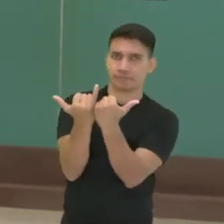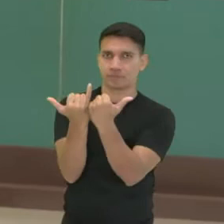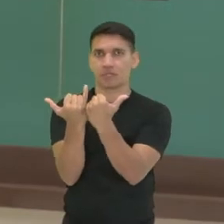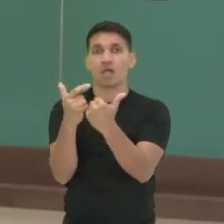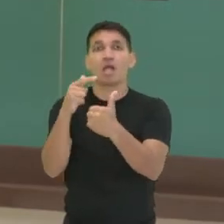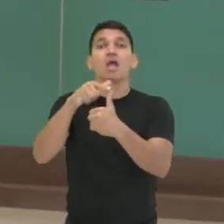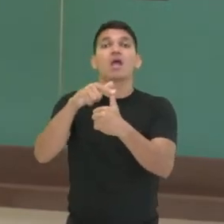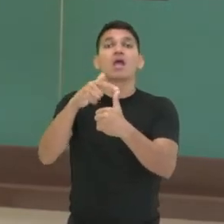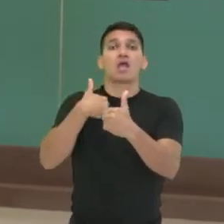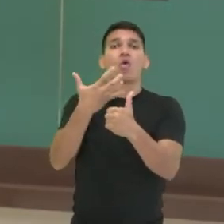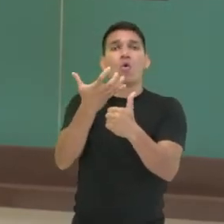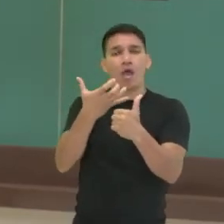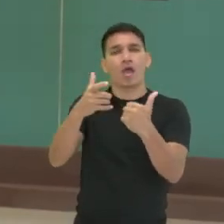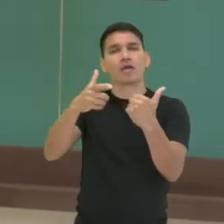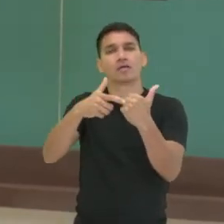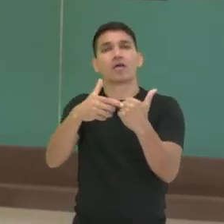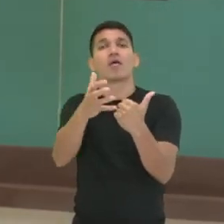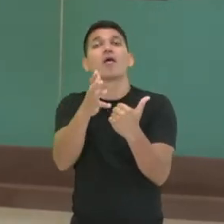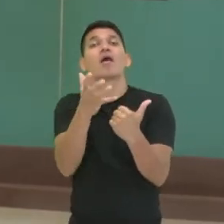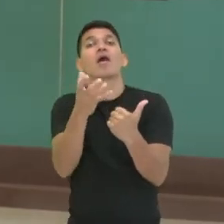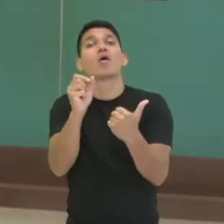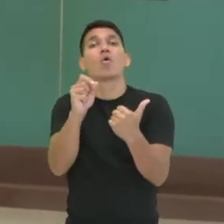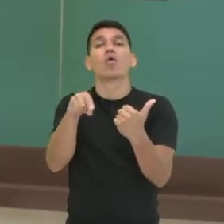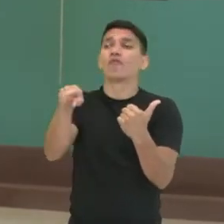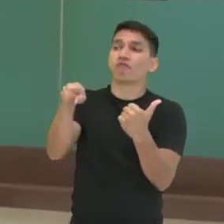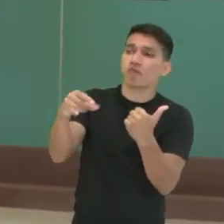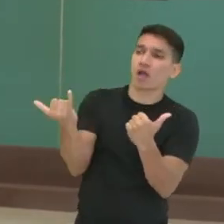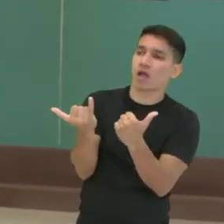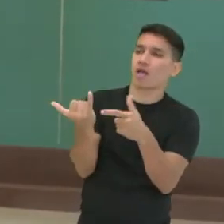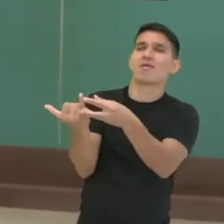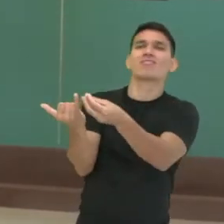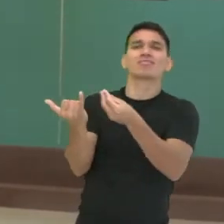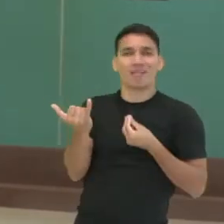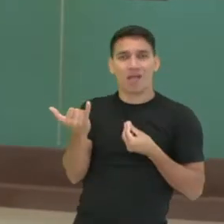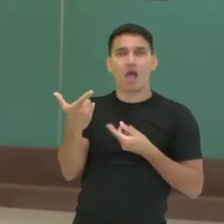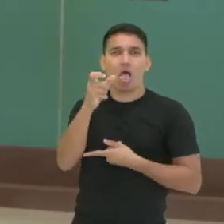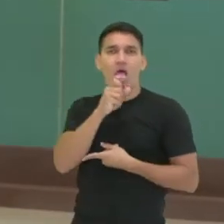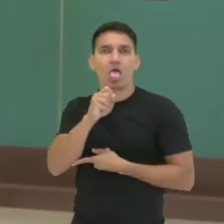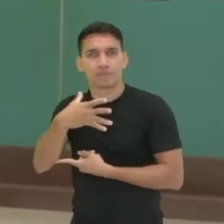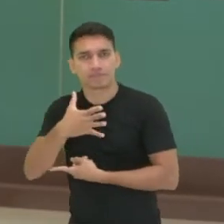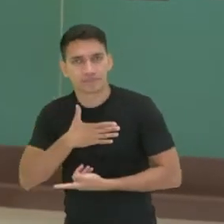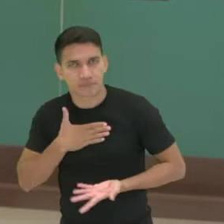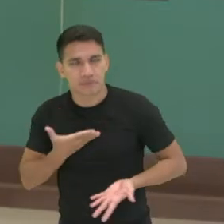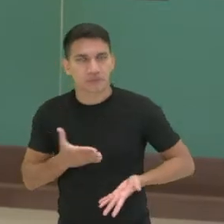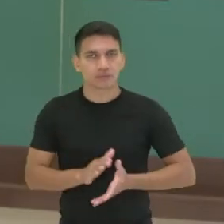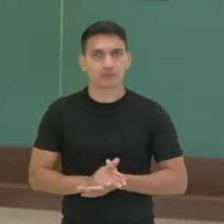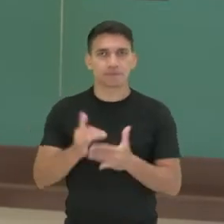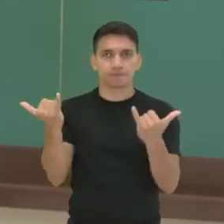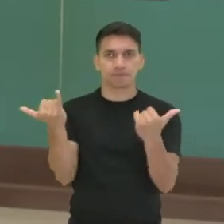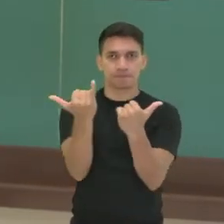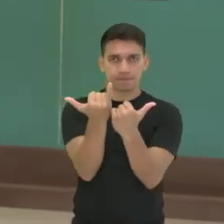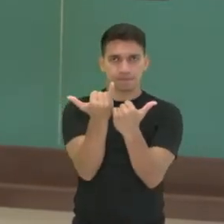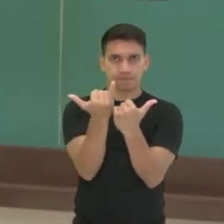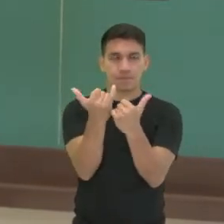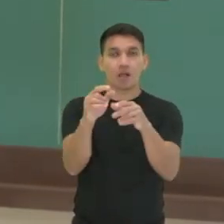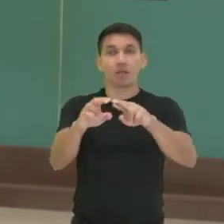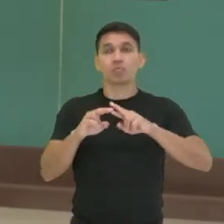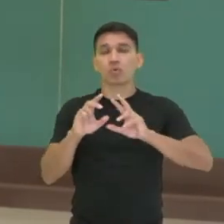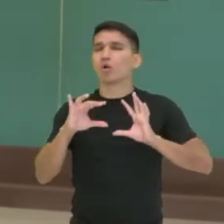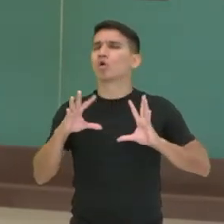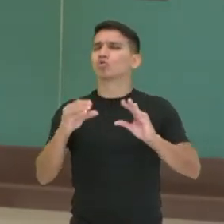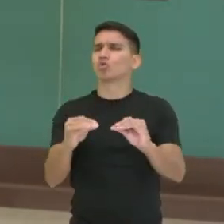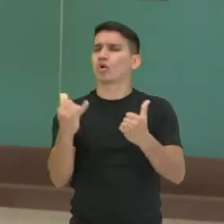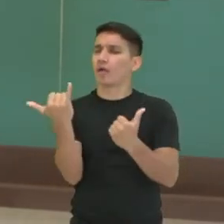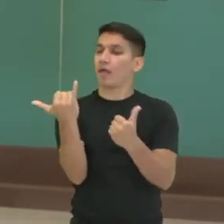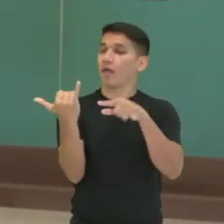que você traga um sorvete para mim. Então, eu quero que você traga um sorvete para mim. Toda essa segunda